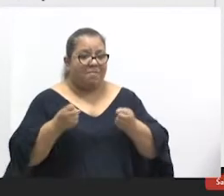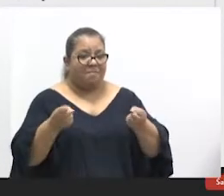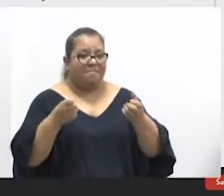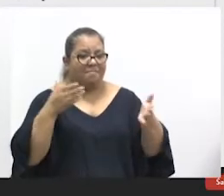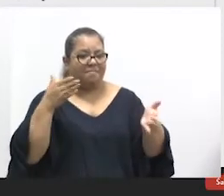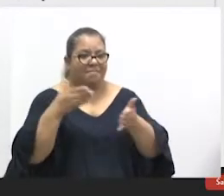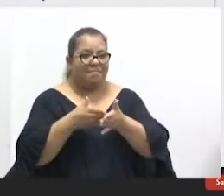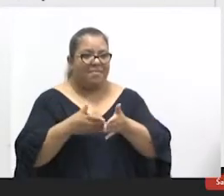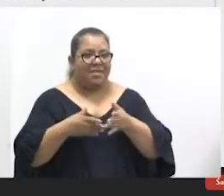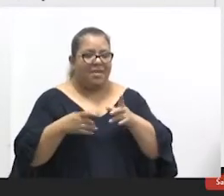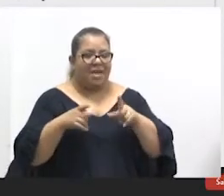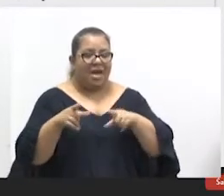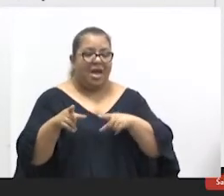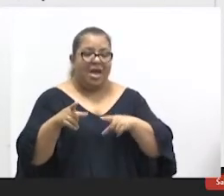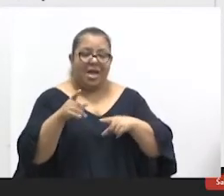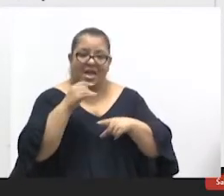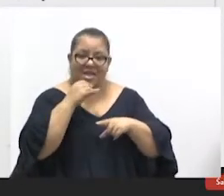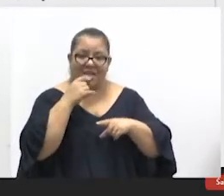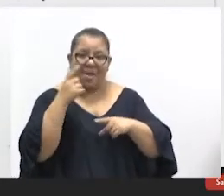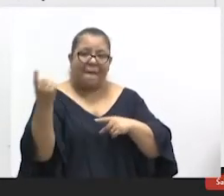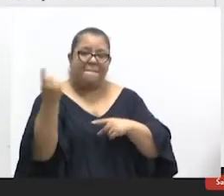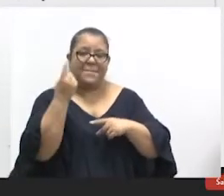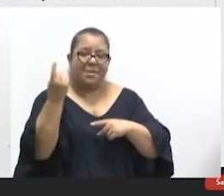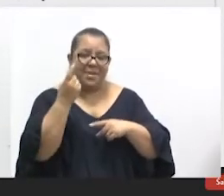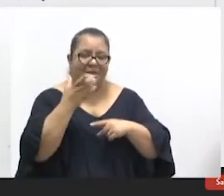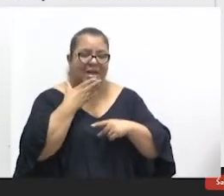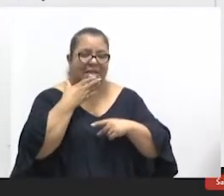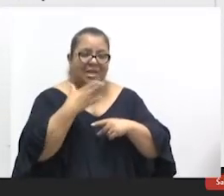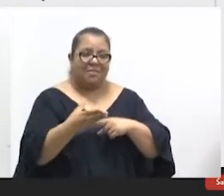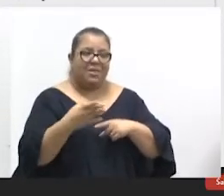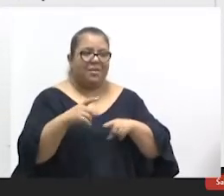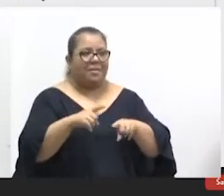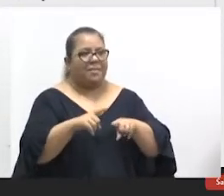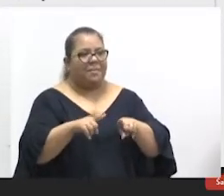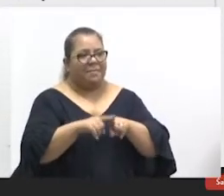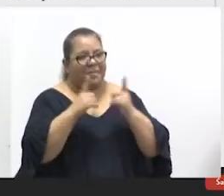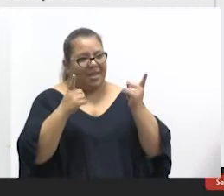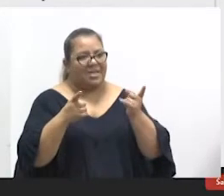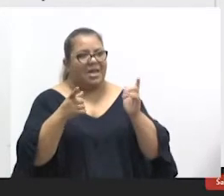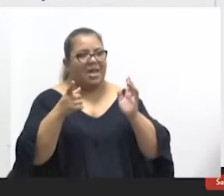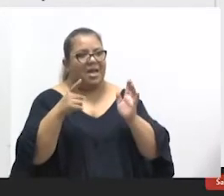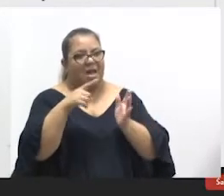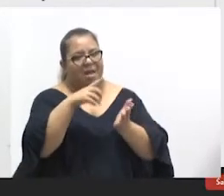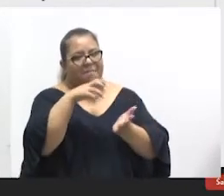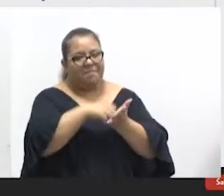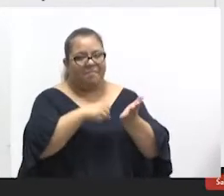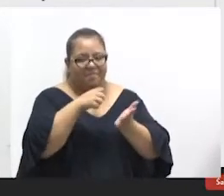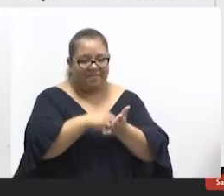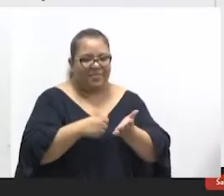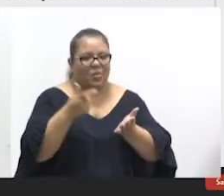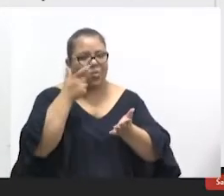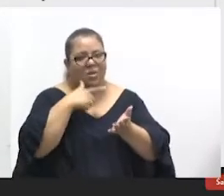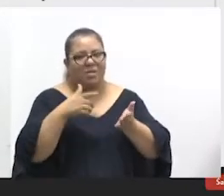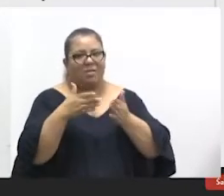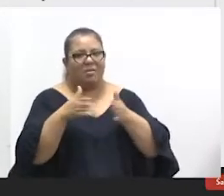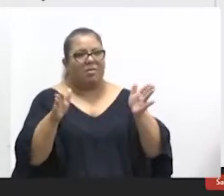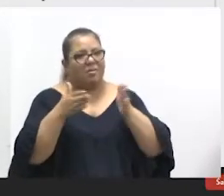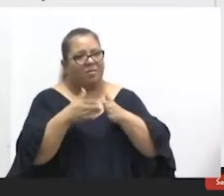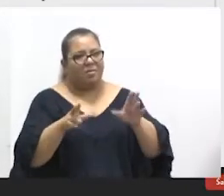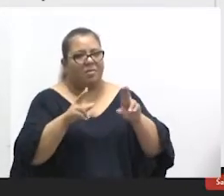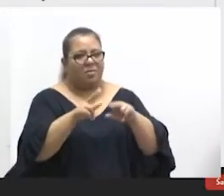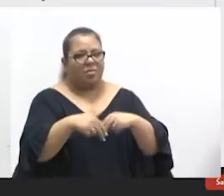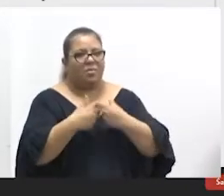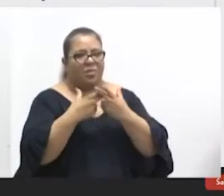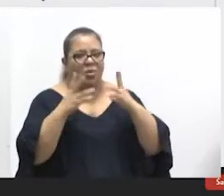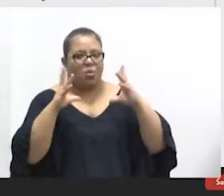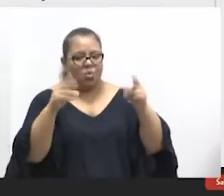é incipiente, ela é primária, ela pode ser o que for, mas ela foi regulamentada, ela foi aprovada em CIB com a participação